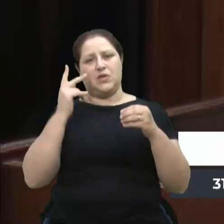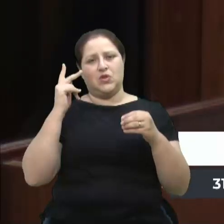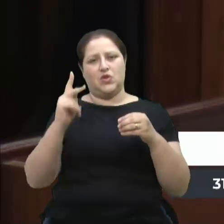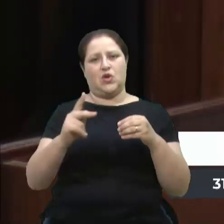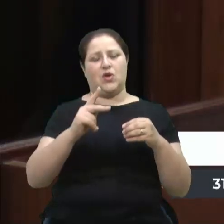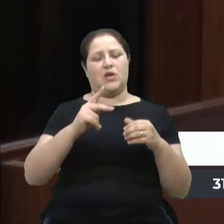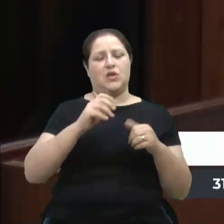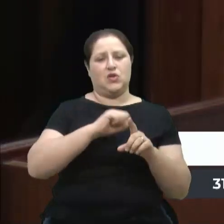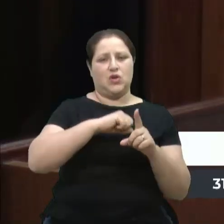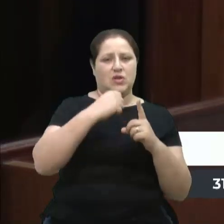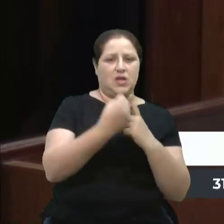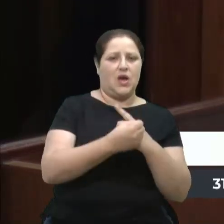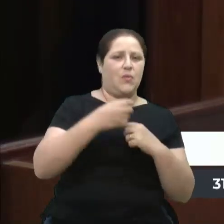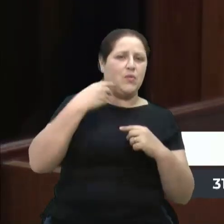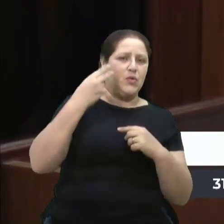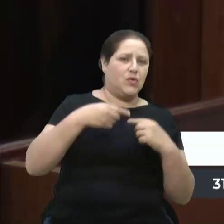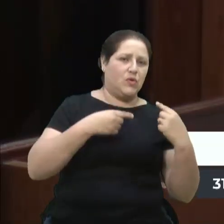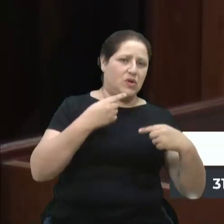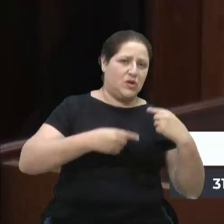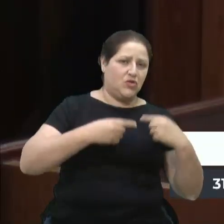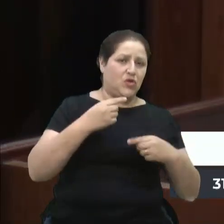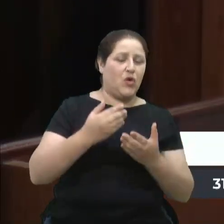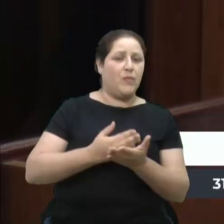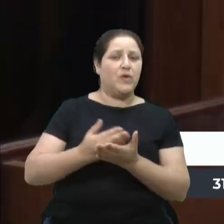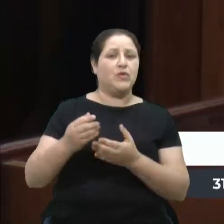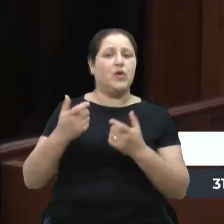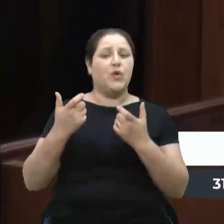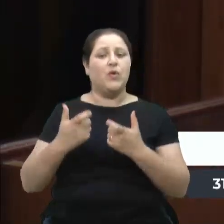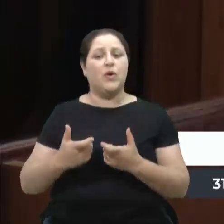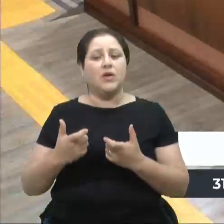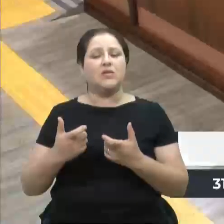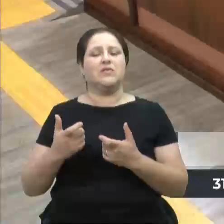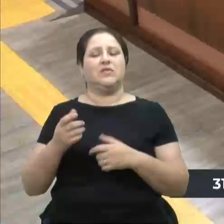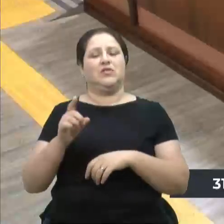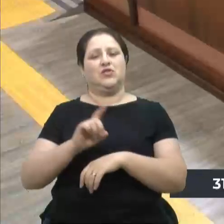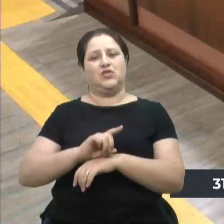através das grandes mobilizações de junho de 2013. Obrigado, presidente. Obrigado.